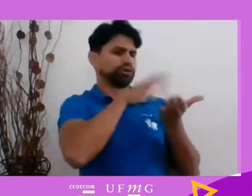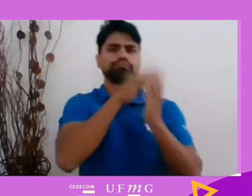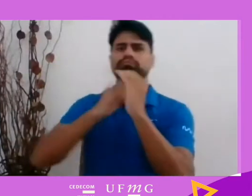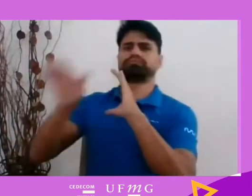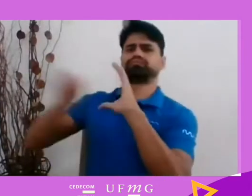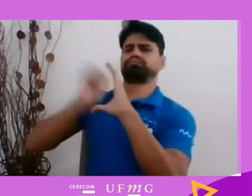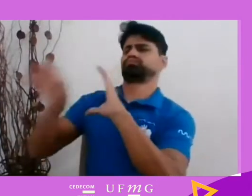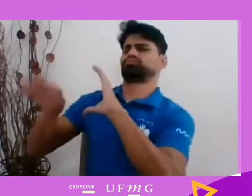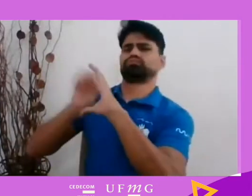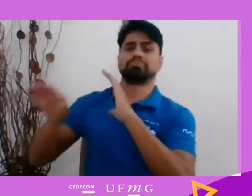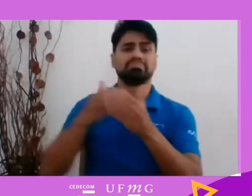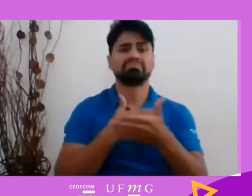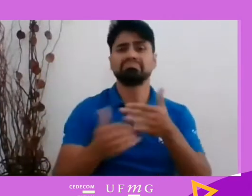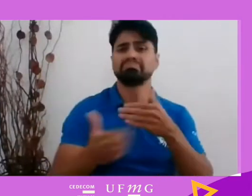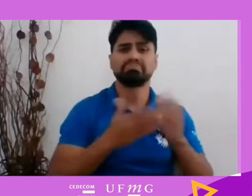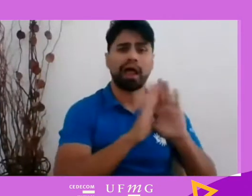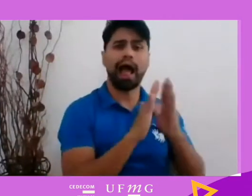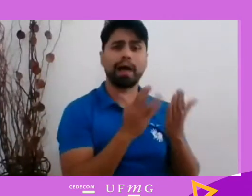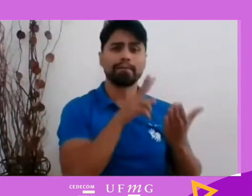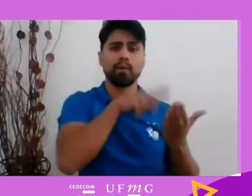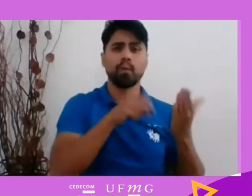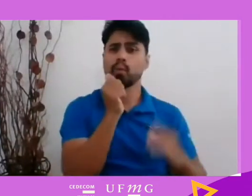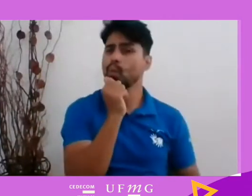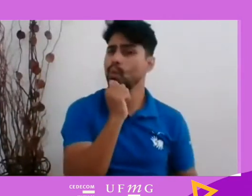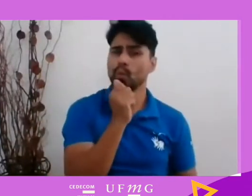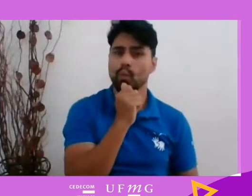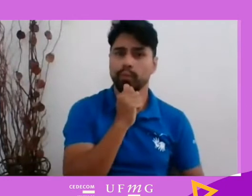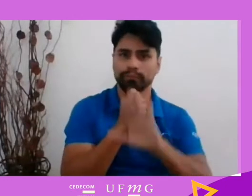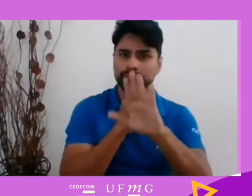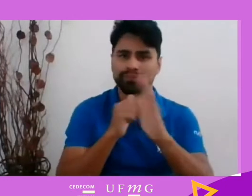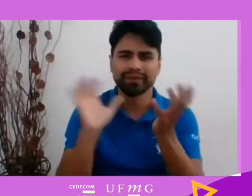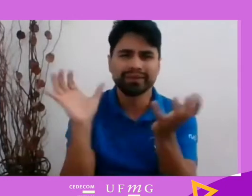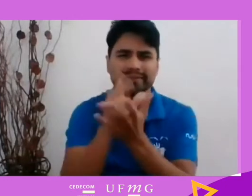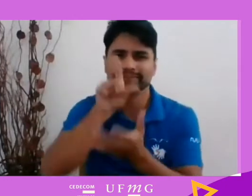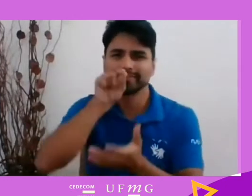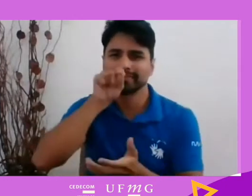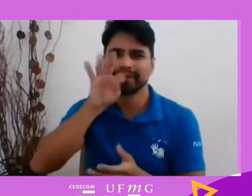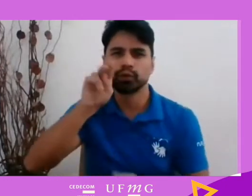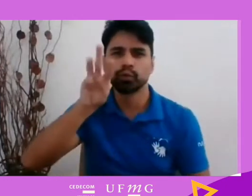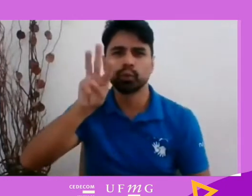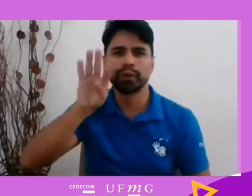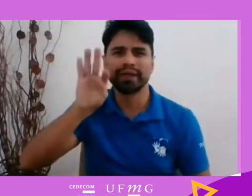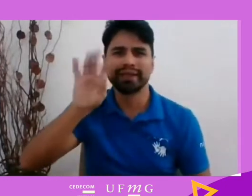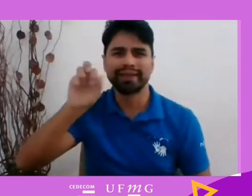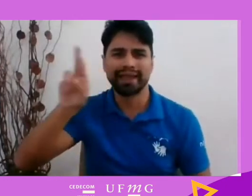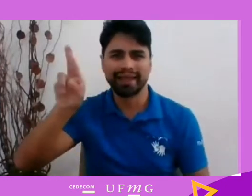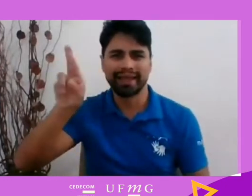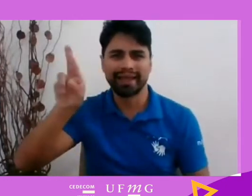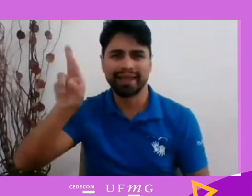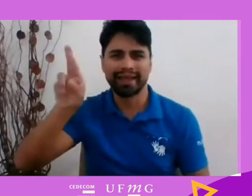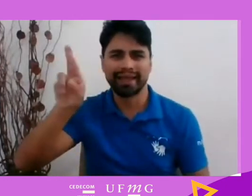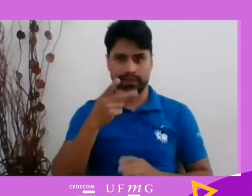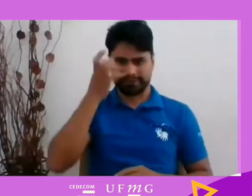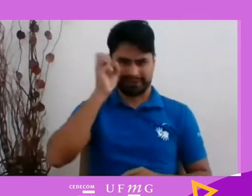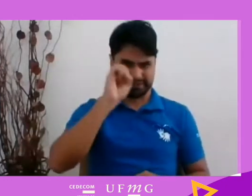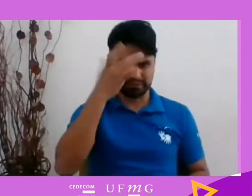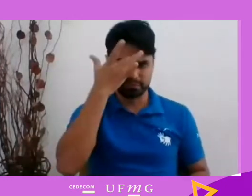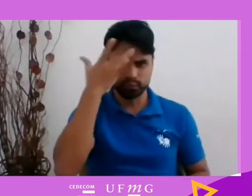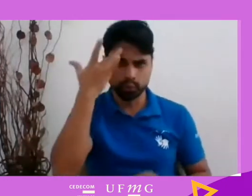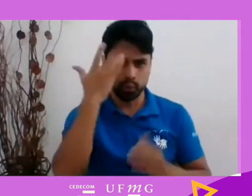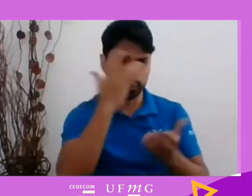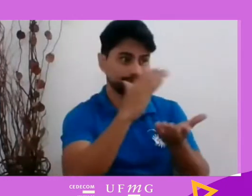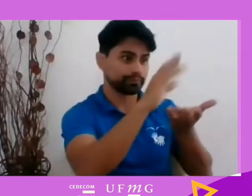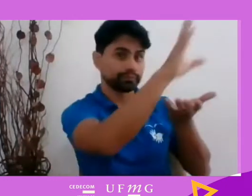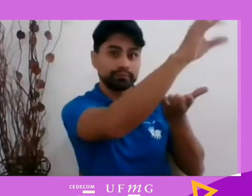ainda não chegou aqui no Brasil, recomendando que as pessoas, quando percebe pelos algoritmos que a pessoa está compartilhando sem abrir, que ela